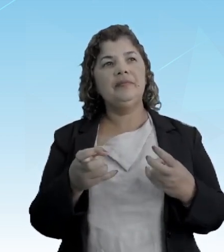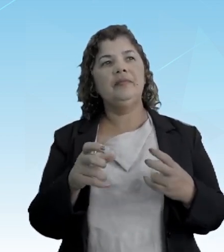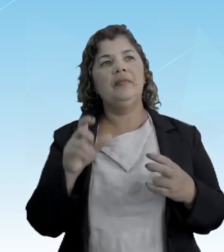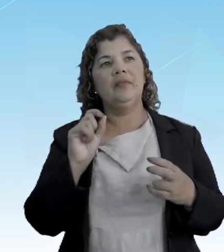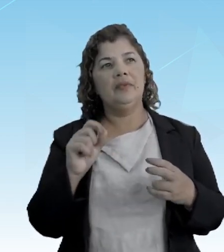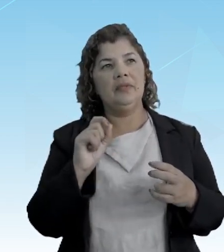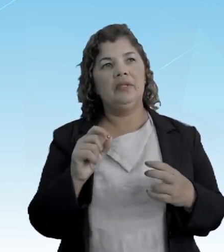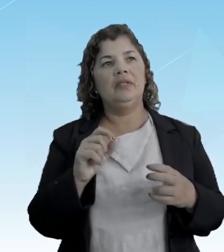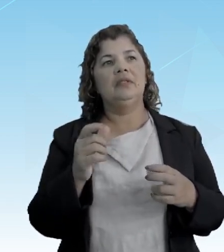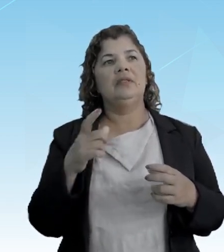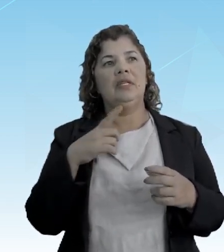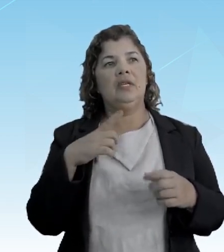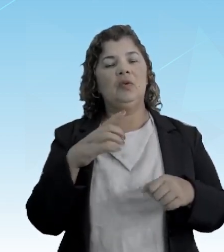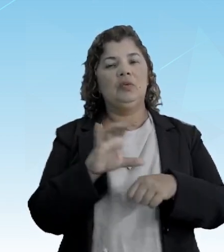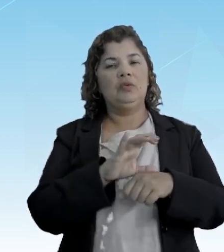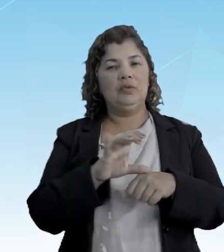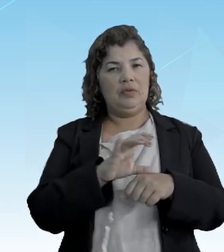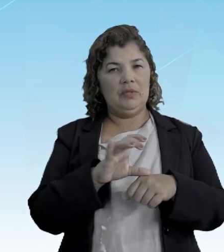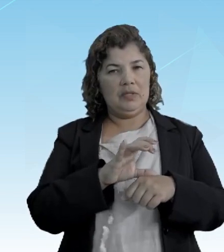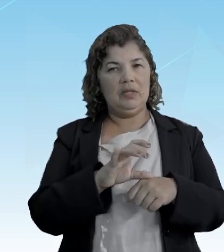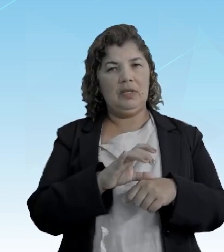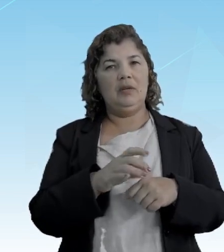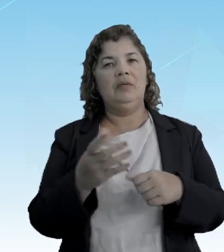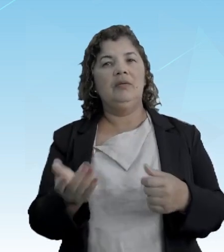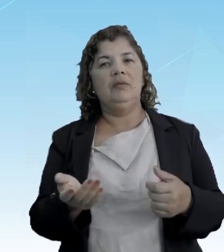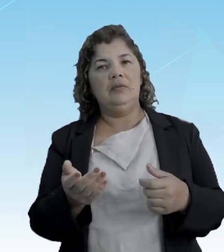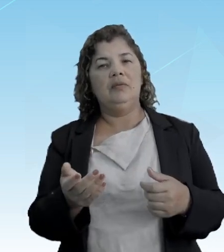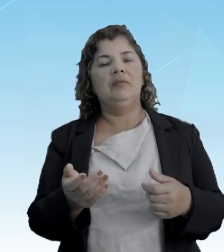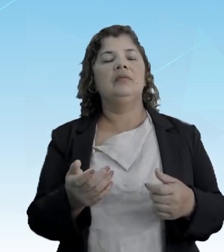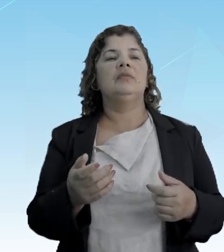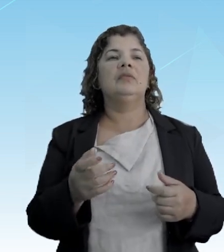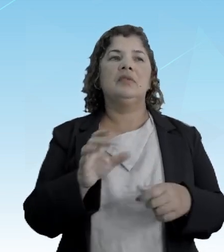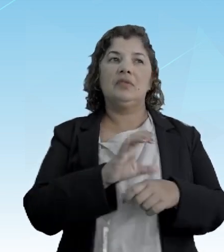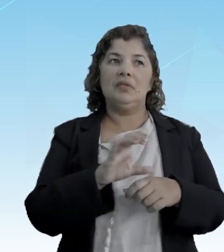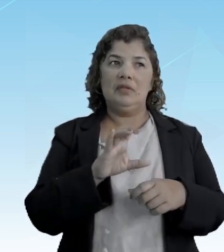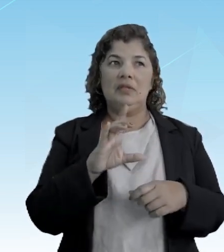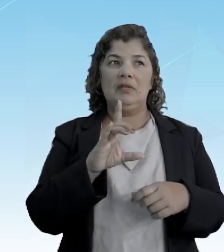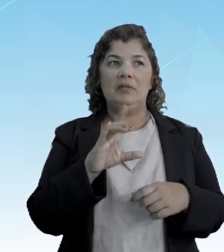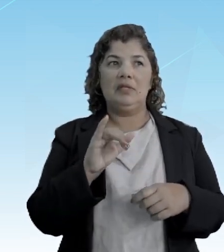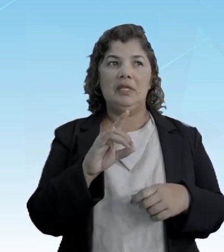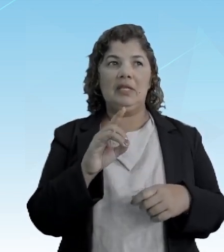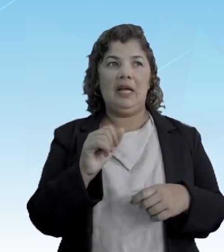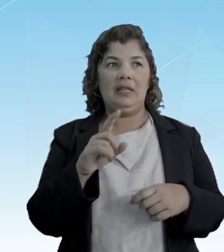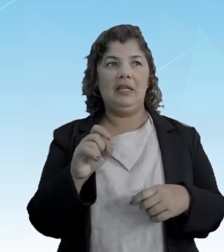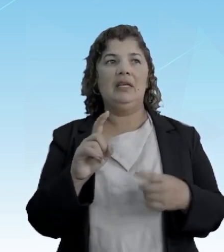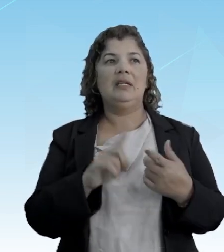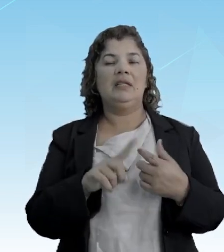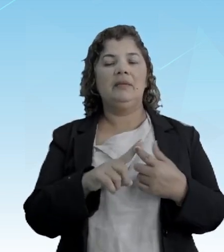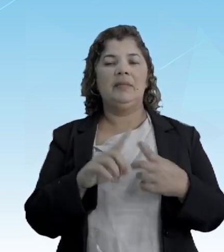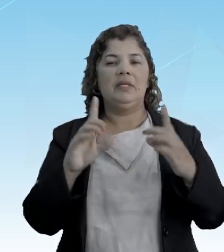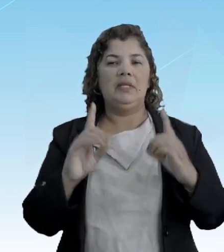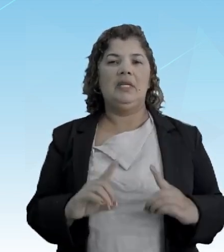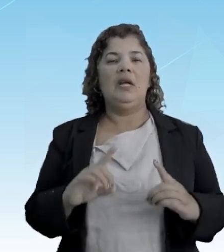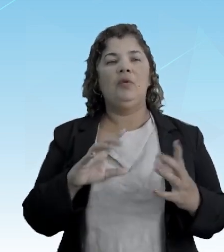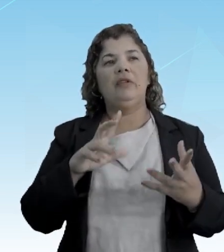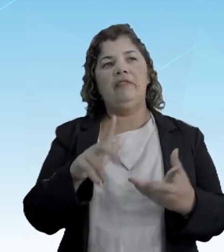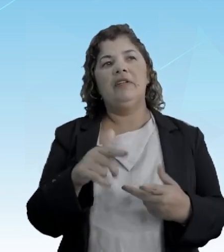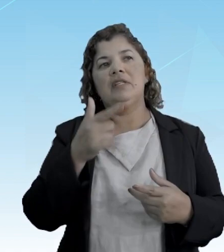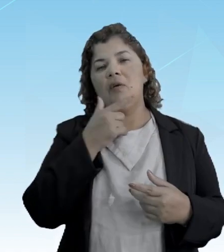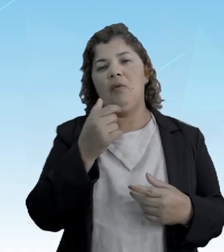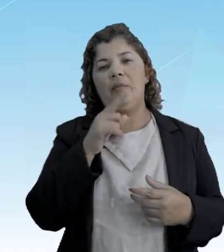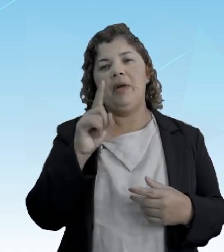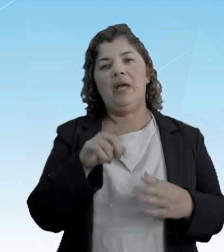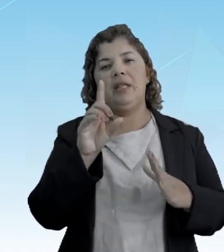da Constituição, que só para completar, é a Constituição cidadã, né? Não podemos esquecer, e os direitos universais do homem, esse direito à